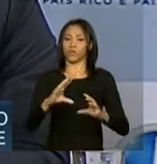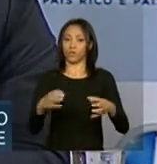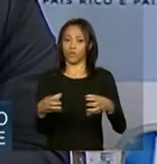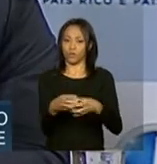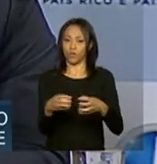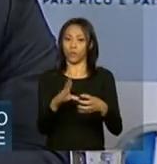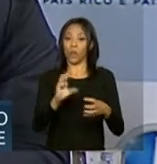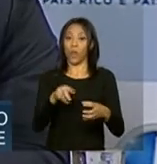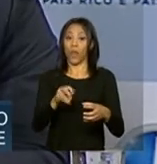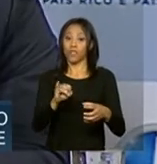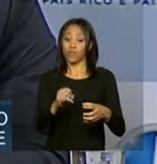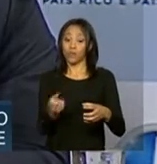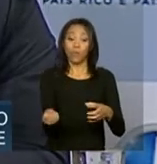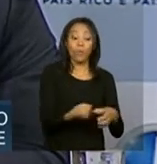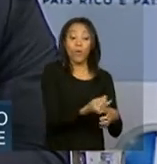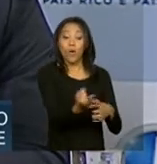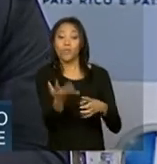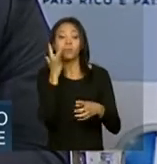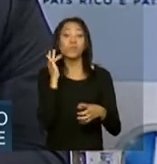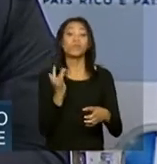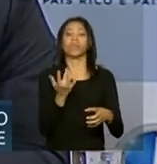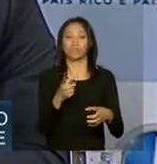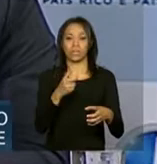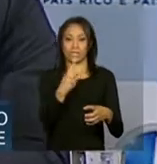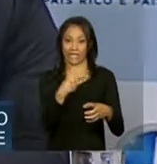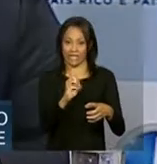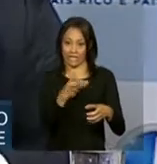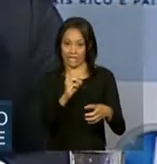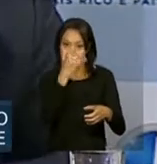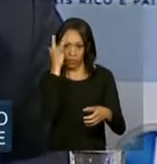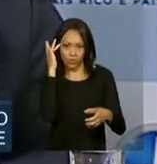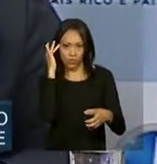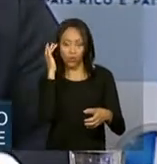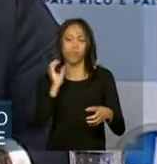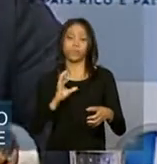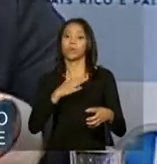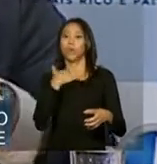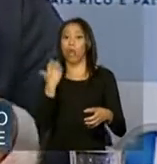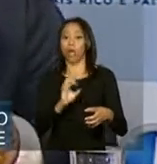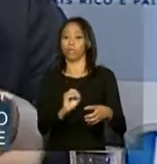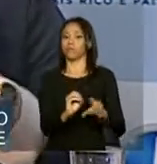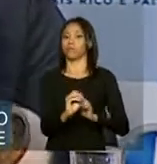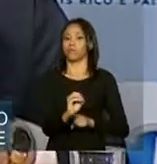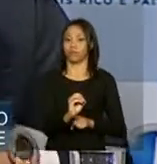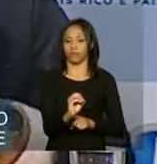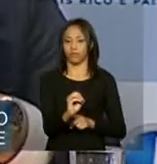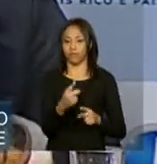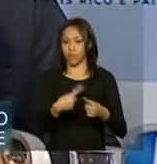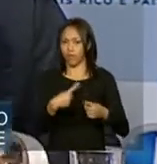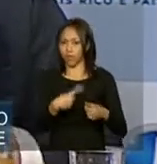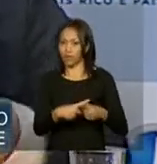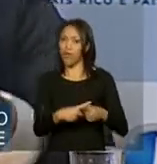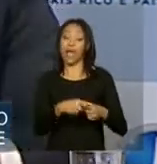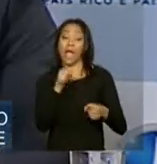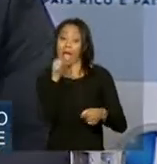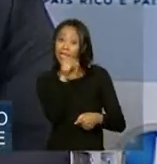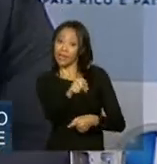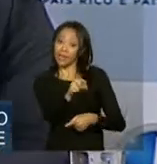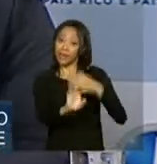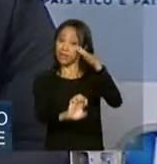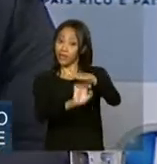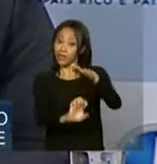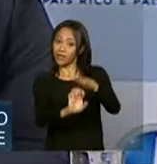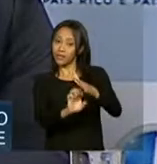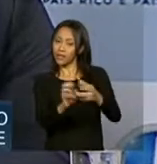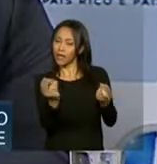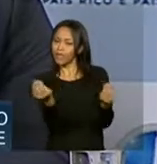mais de 30 vidas é zero. Né? Por vezes, a gente tem... Né, uma força daquela empresa que está negociando